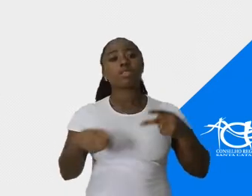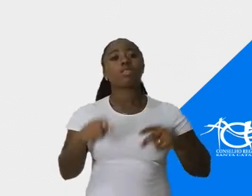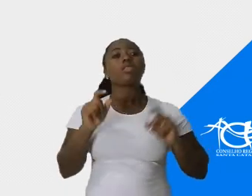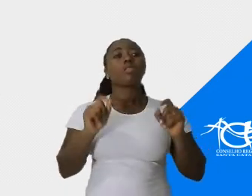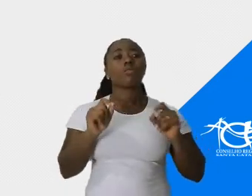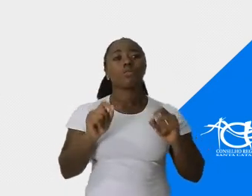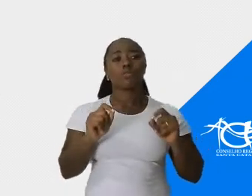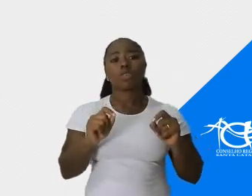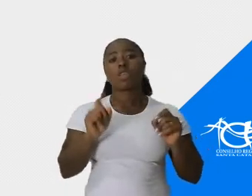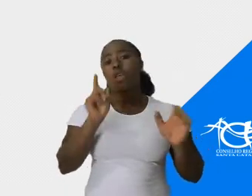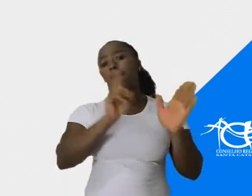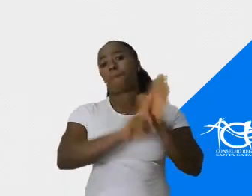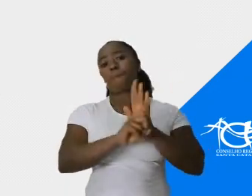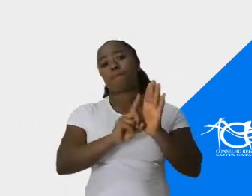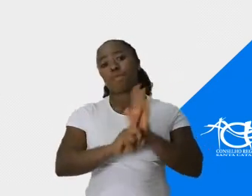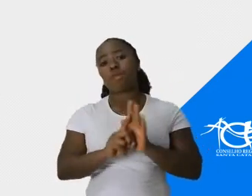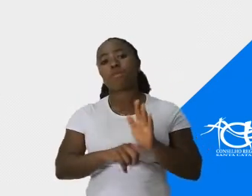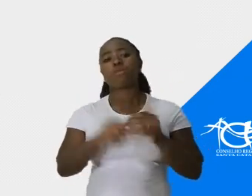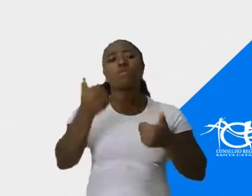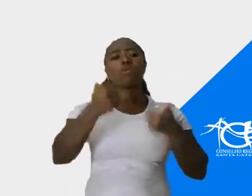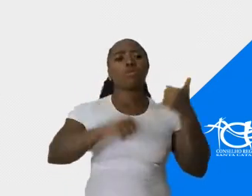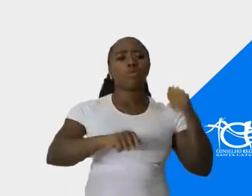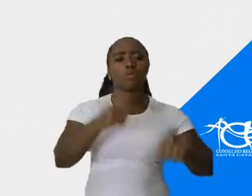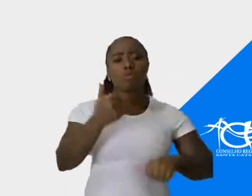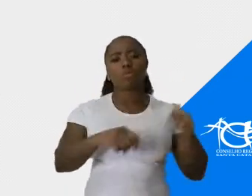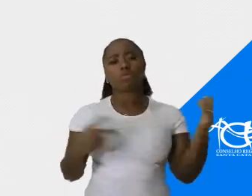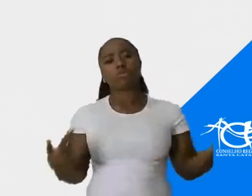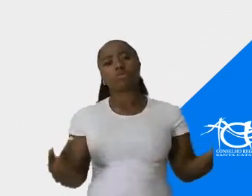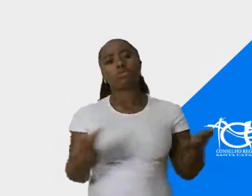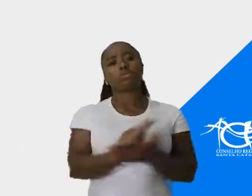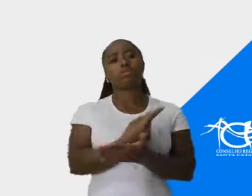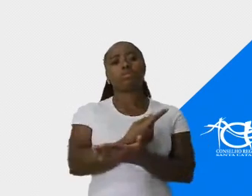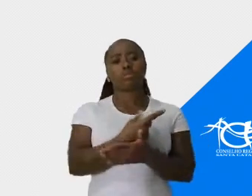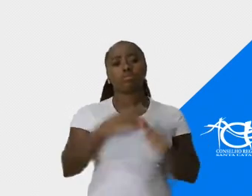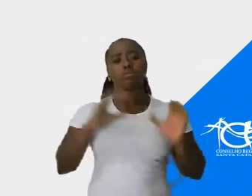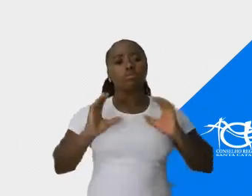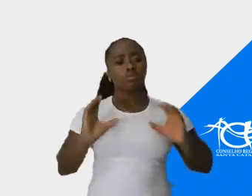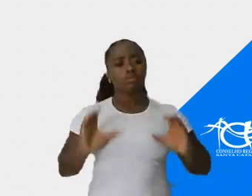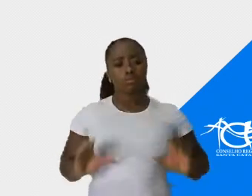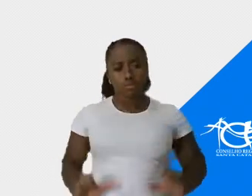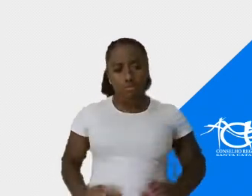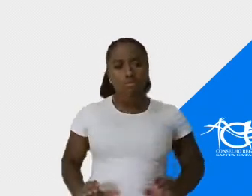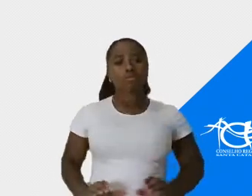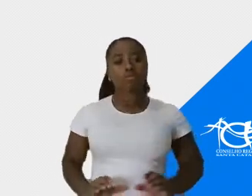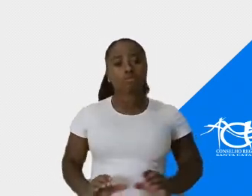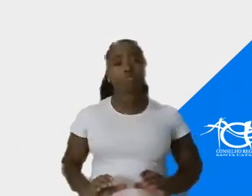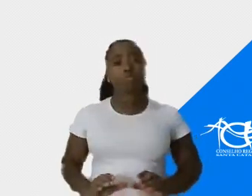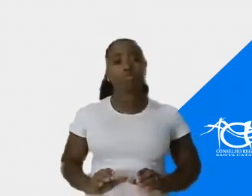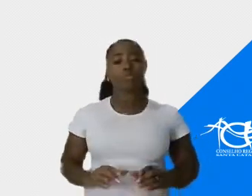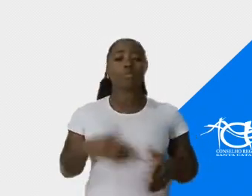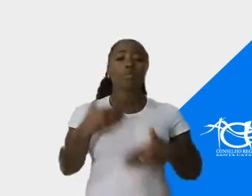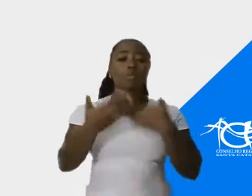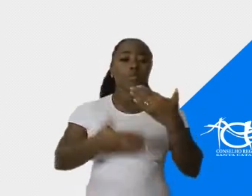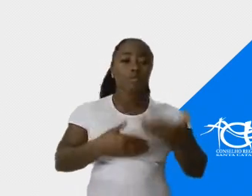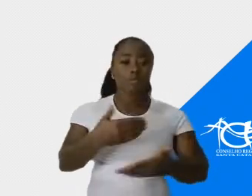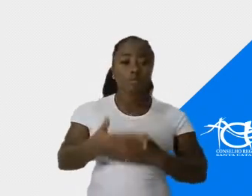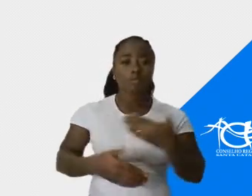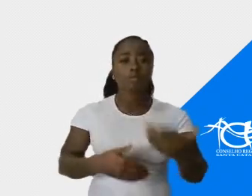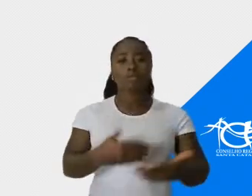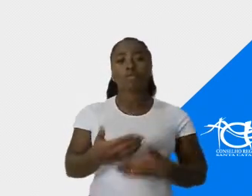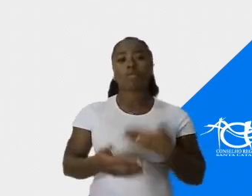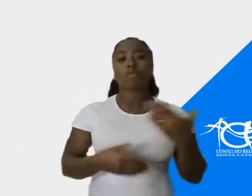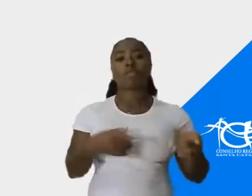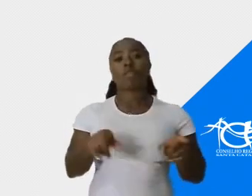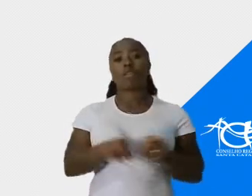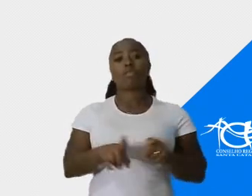do que está acontecendo em termos de comportamento humano, até para prevenir esses processos, em que medida, ao longo desses anos